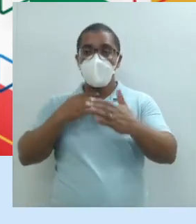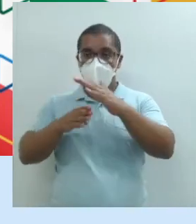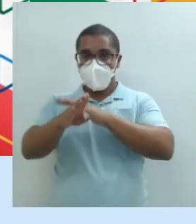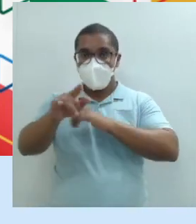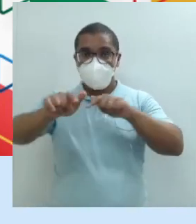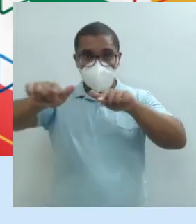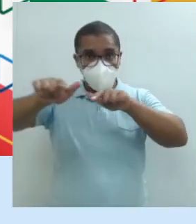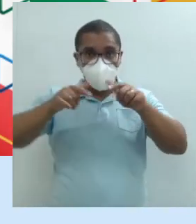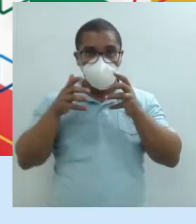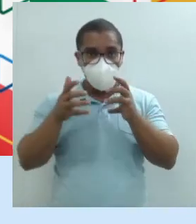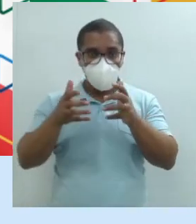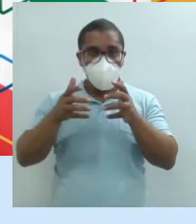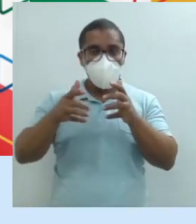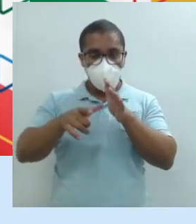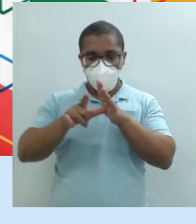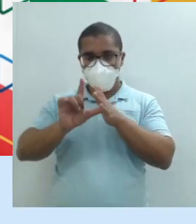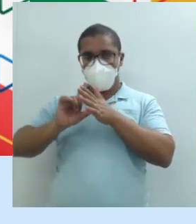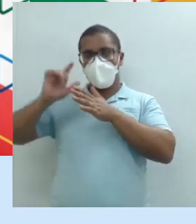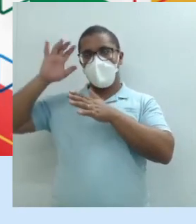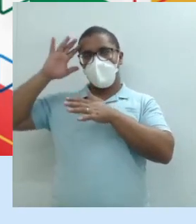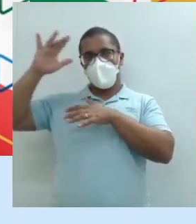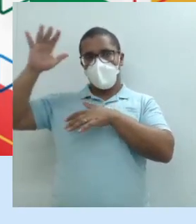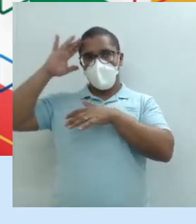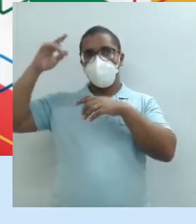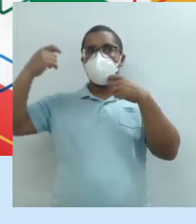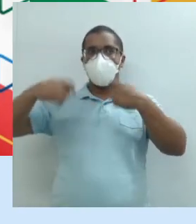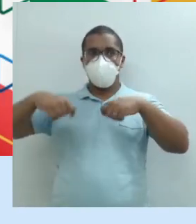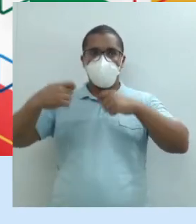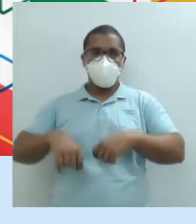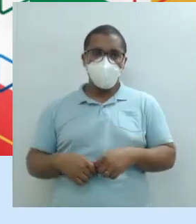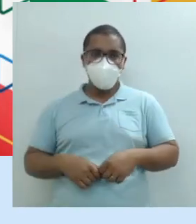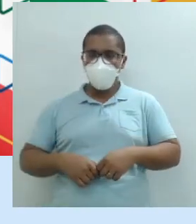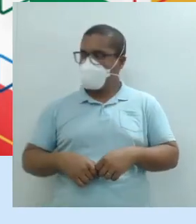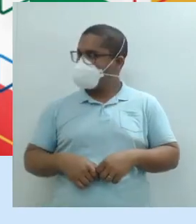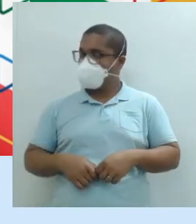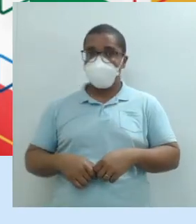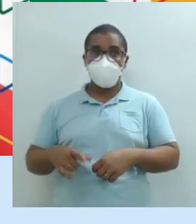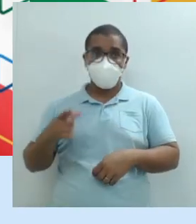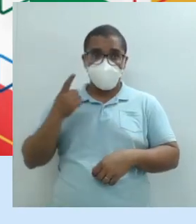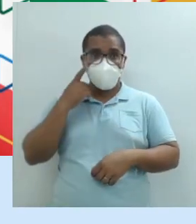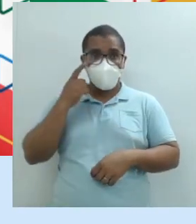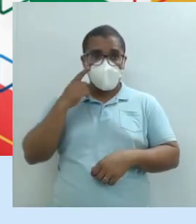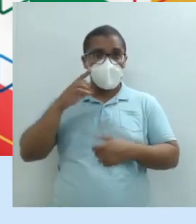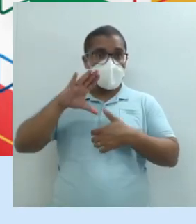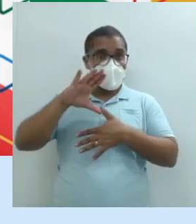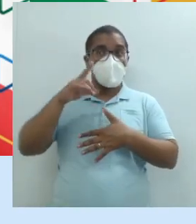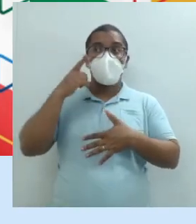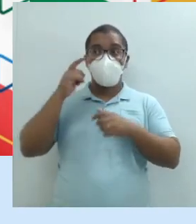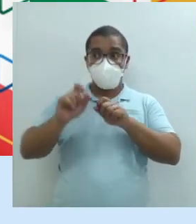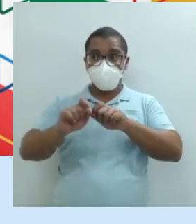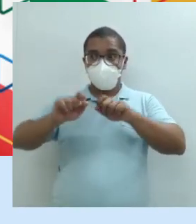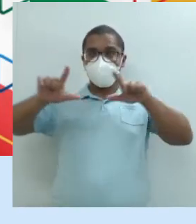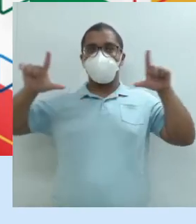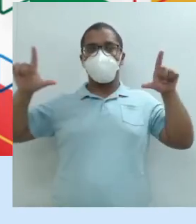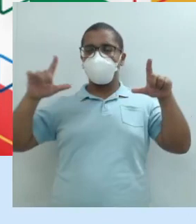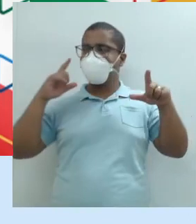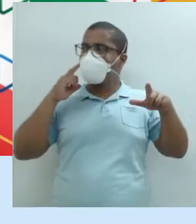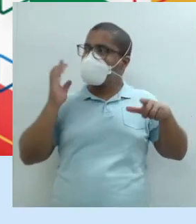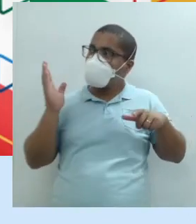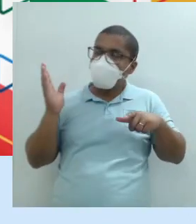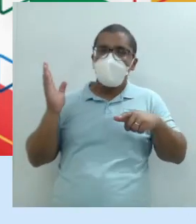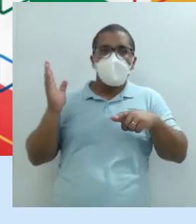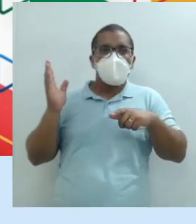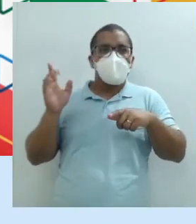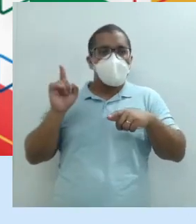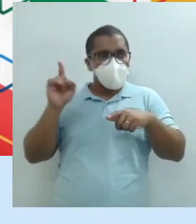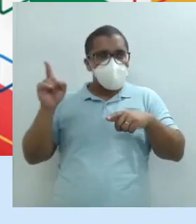de trabalho refletir sobre. E aí a gente vê esse mapinha, eu vou pedir para colocar ele bem amplo na tela, para a gente